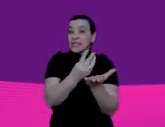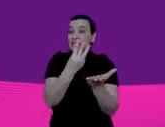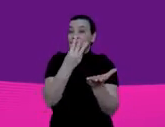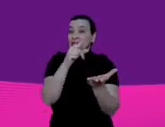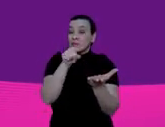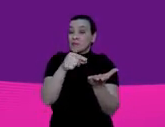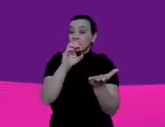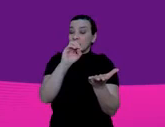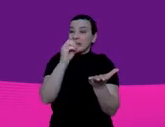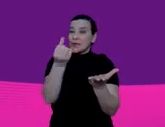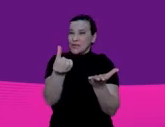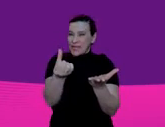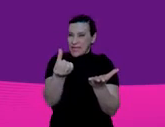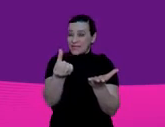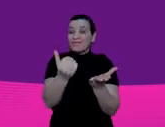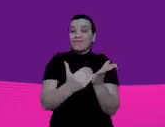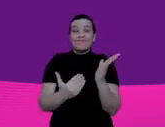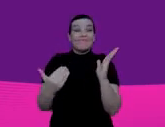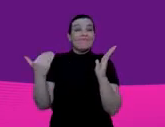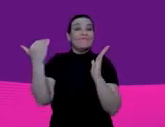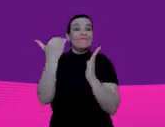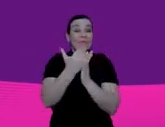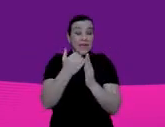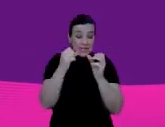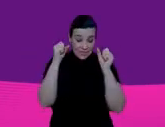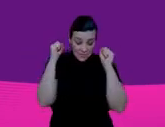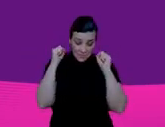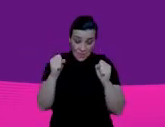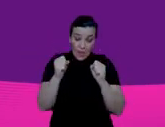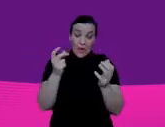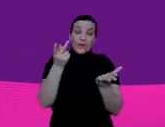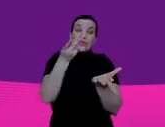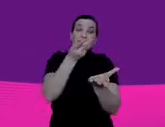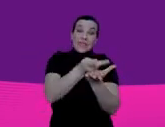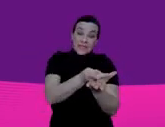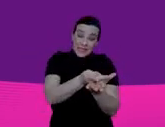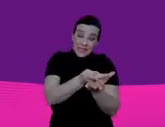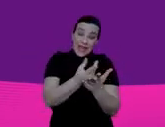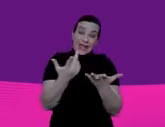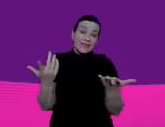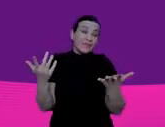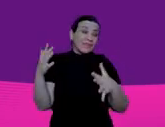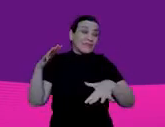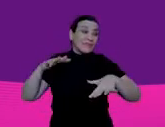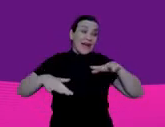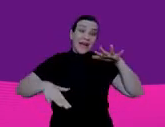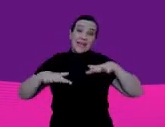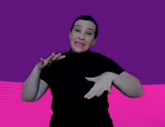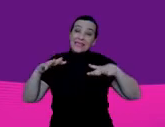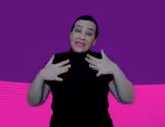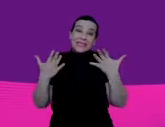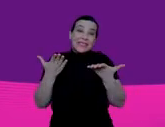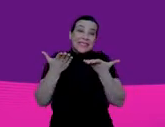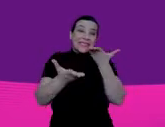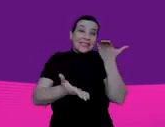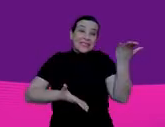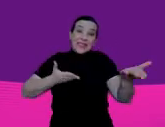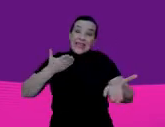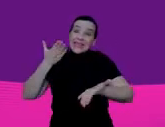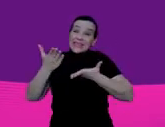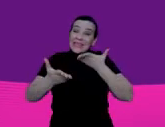Aumenta muito a chance dele ser internado por uma condição que muitas vezes o tratamento mais adequado